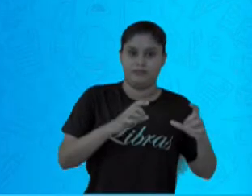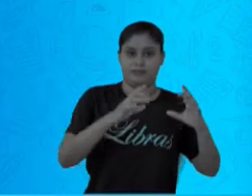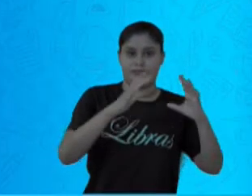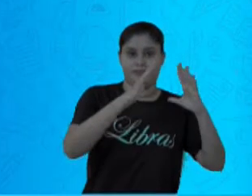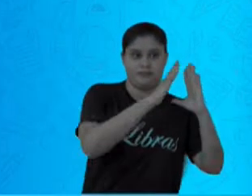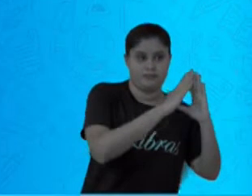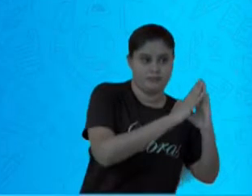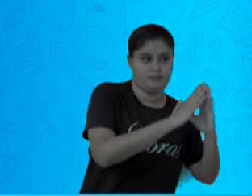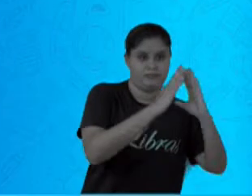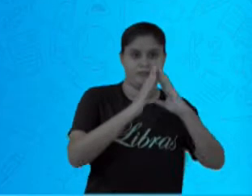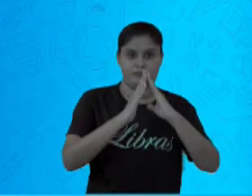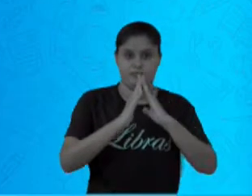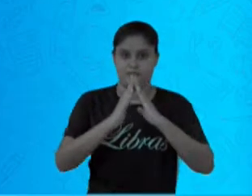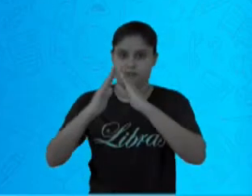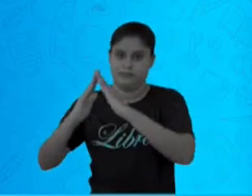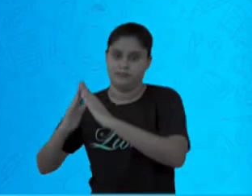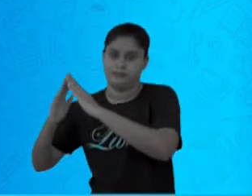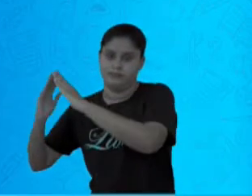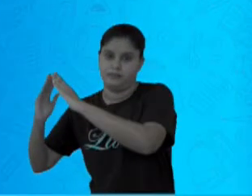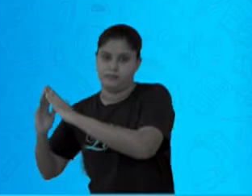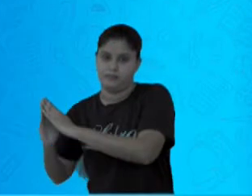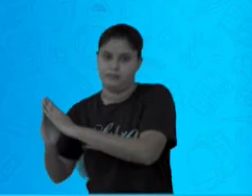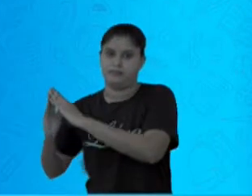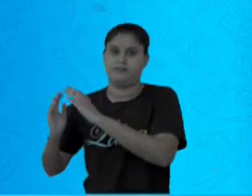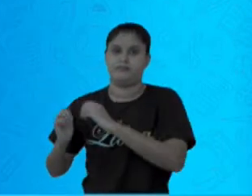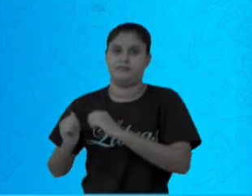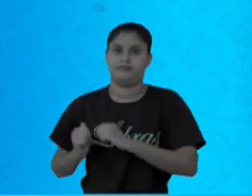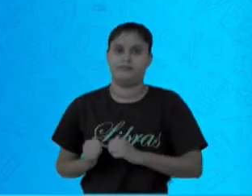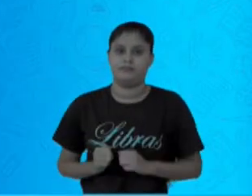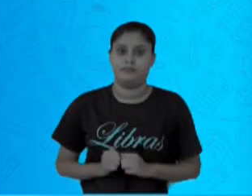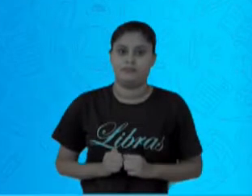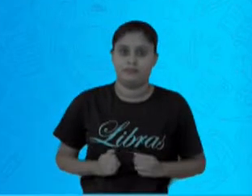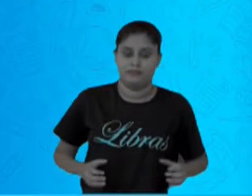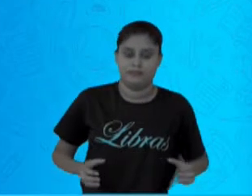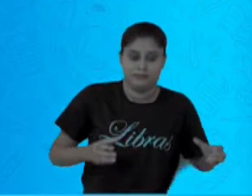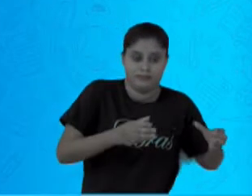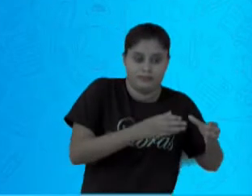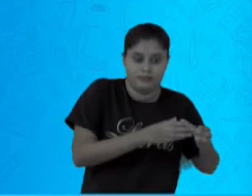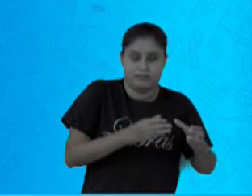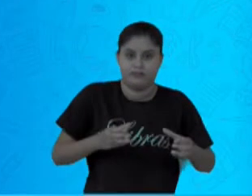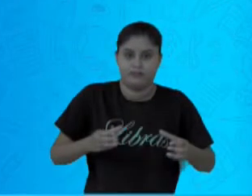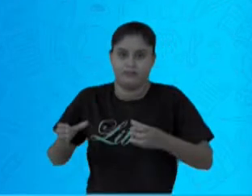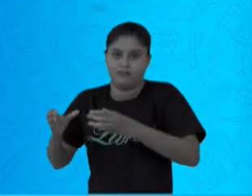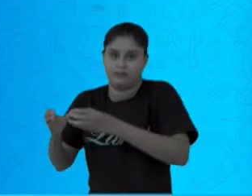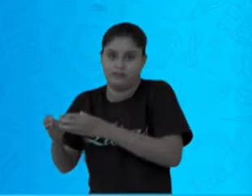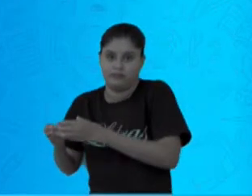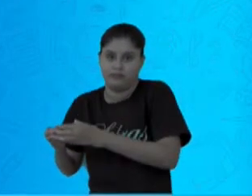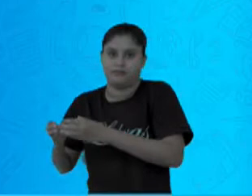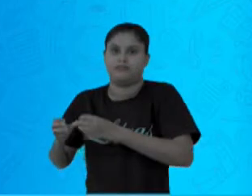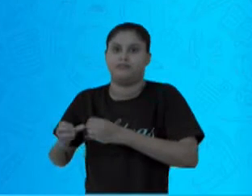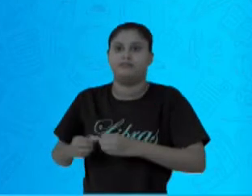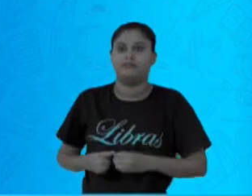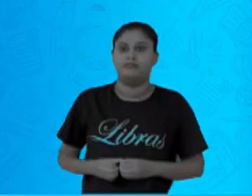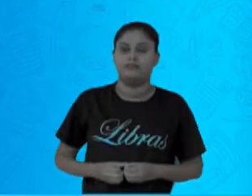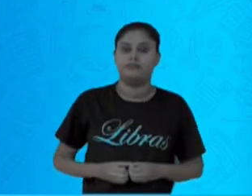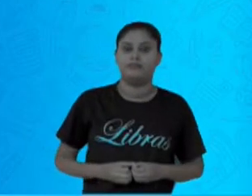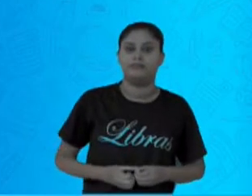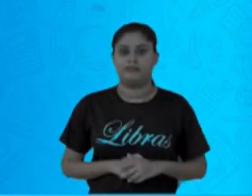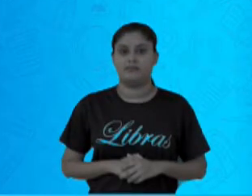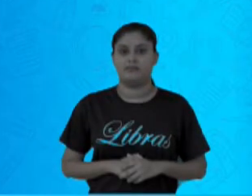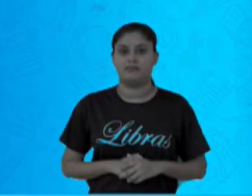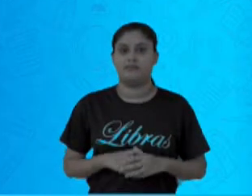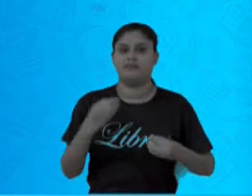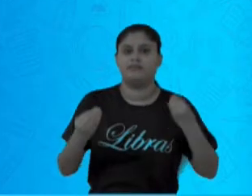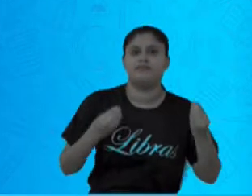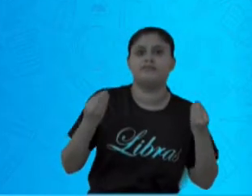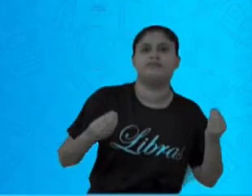várias casas, umas próximas das outras. Então, esses bairros formam a cidade, né? A zona urbana.